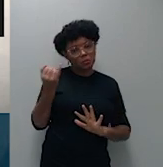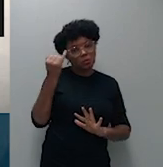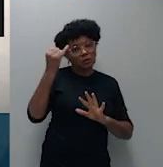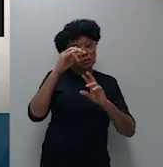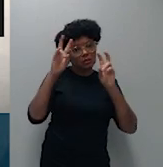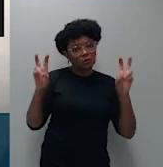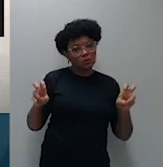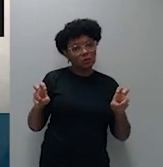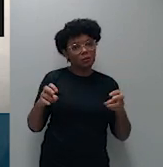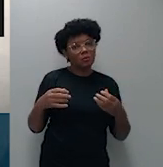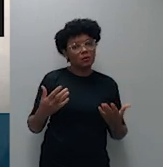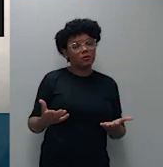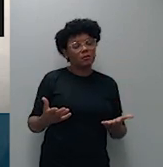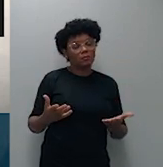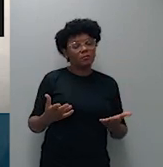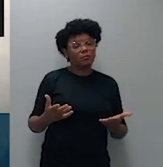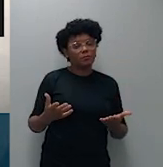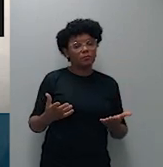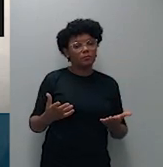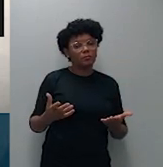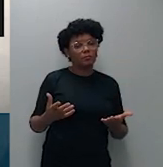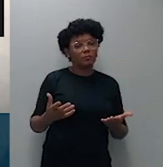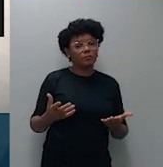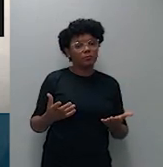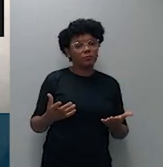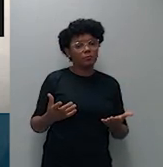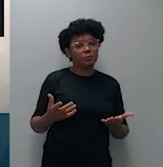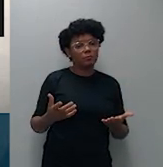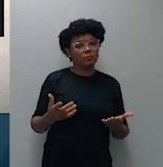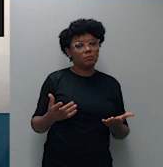exatamente por isso temos que